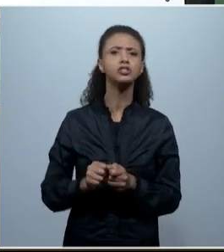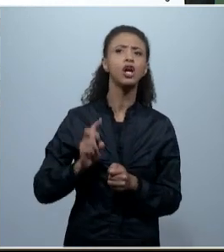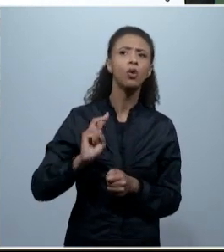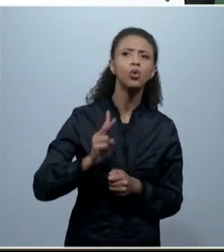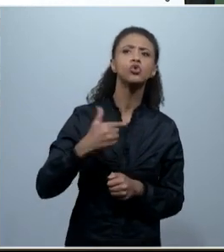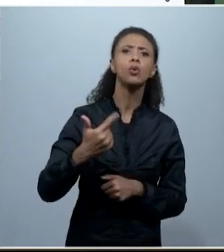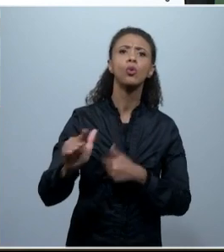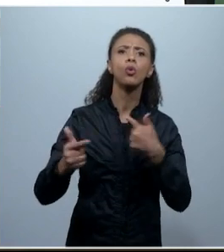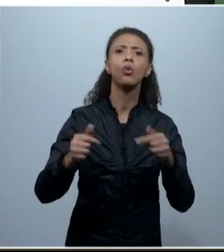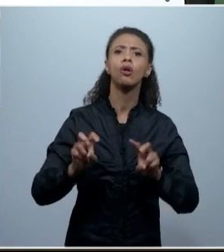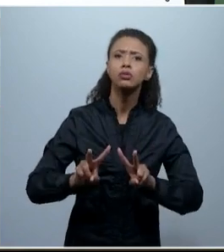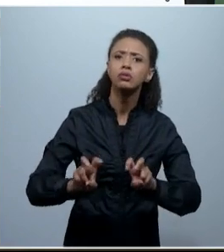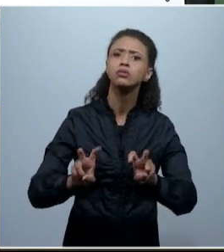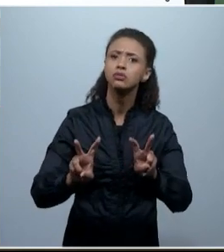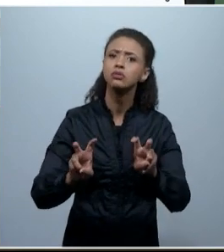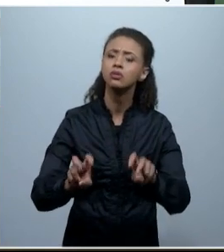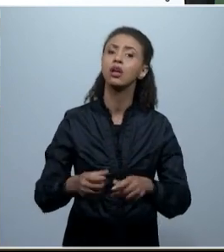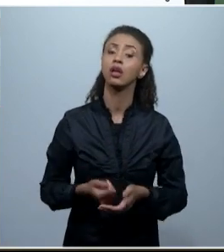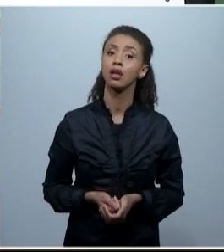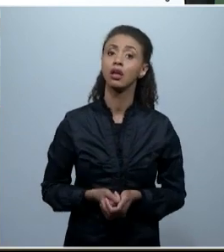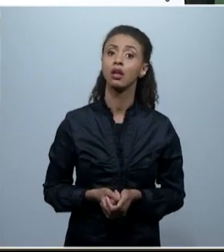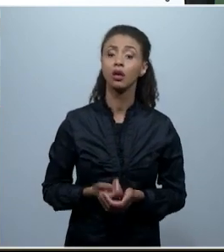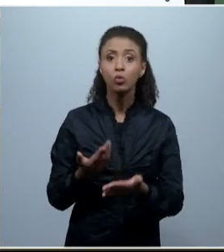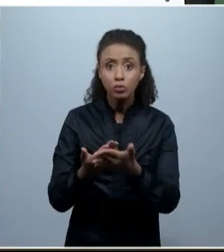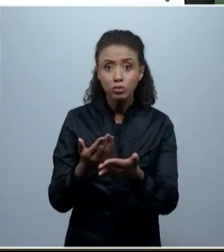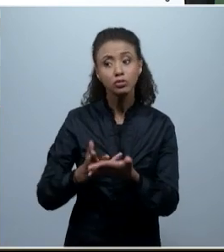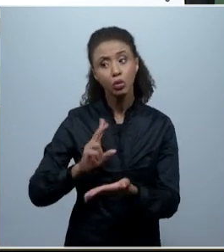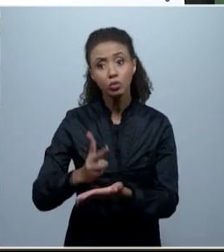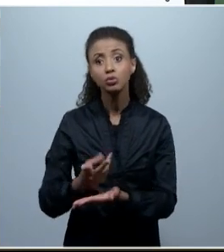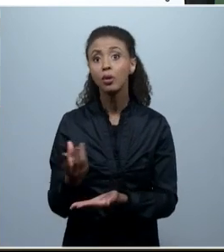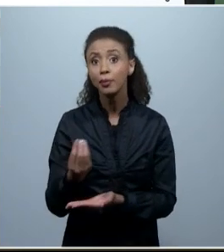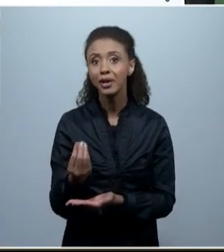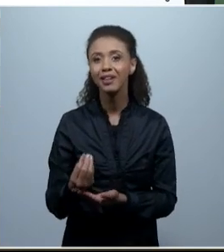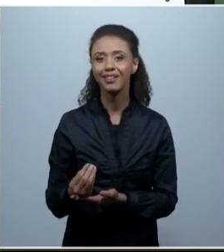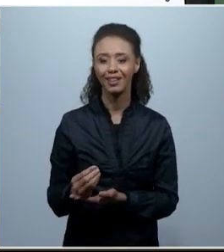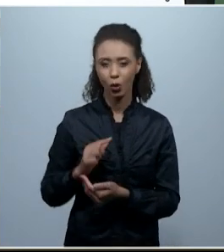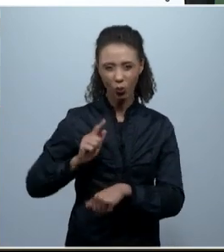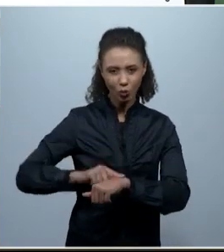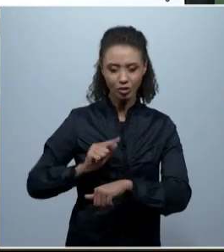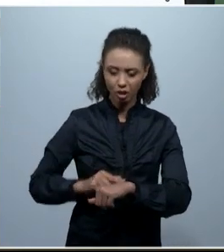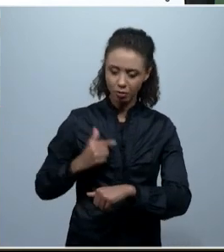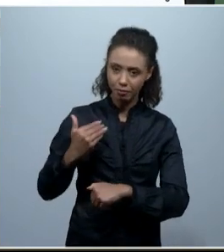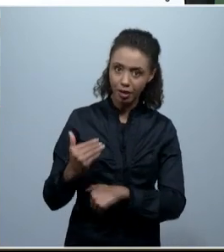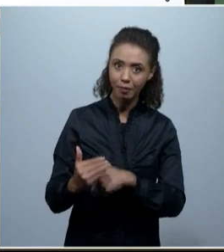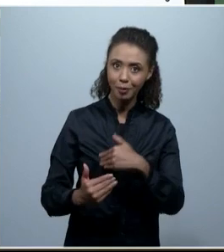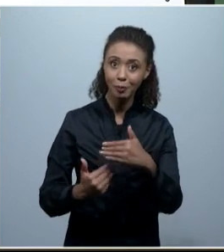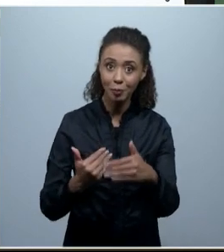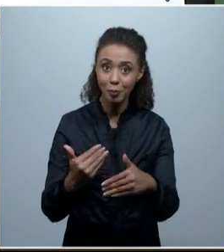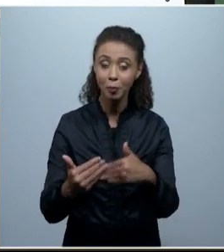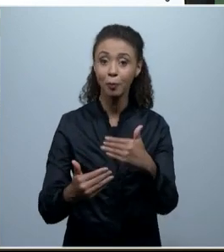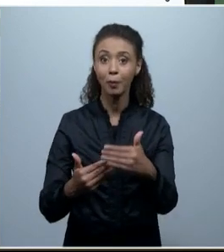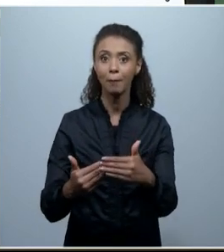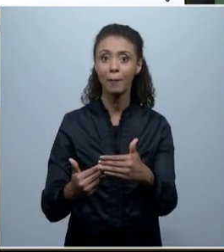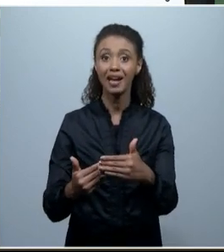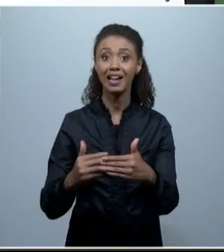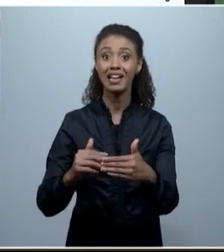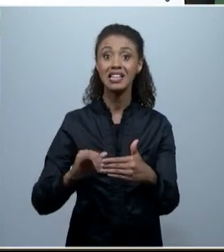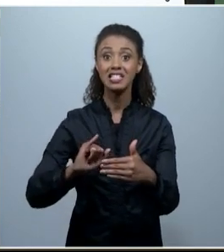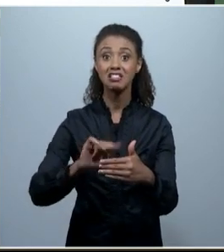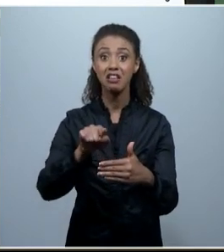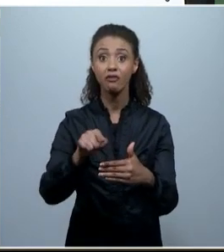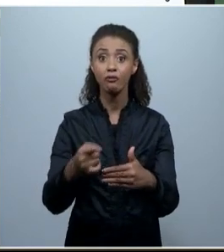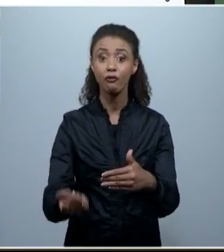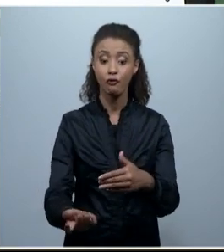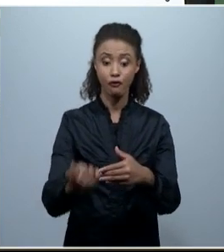continua estudando os módulos pra frente porque é muito comum que depois de um certo tempo assim você retornar mais para frente às vezes